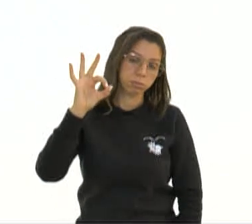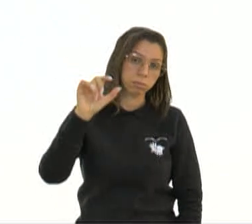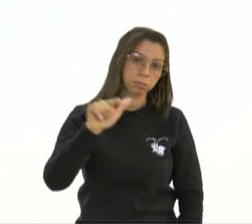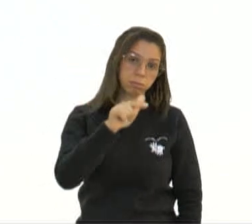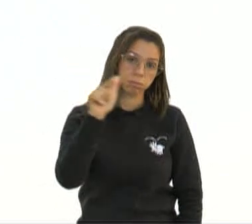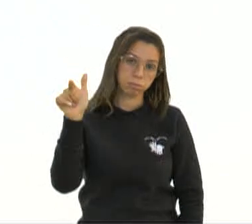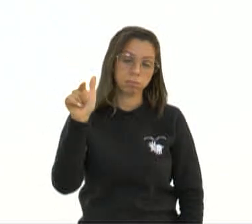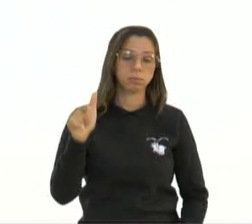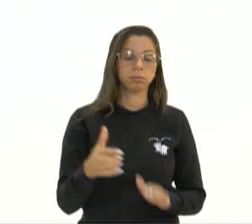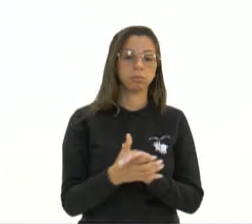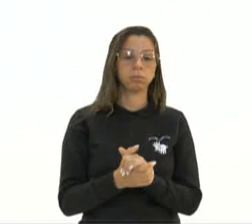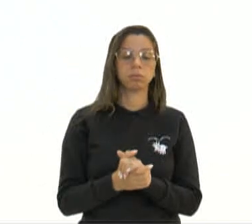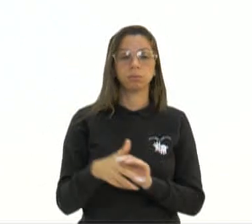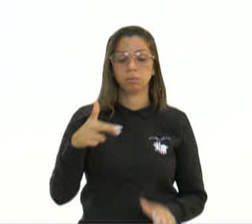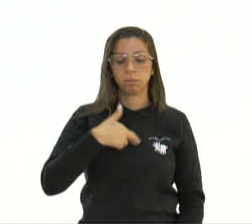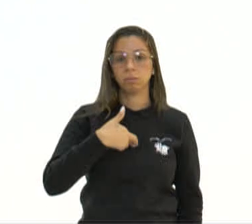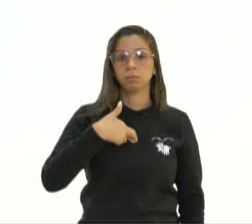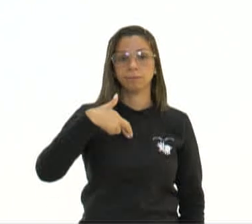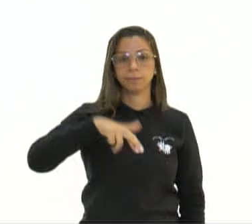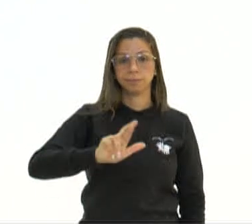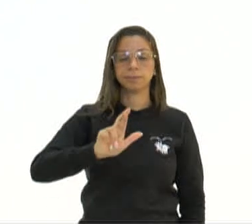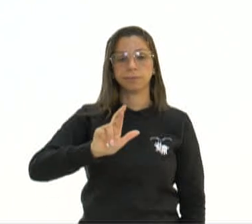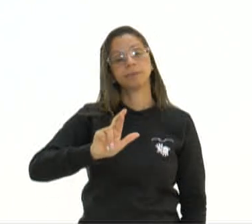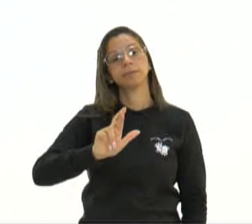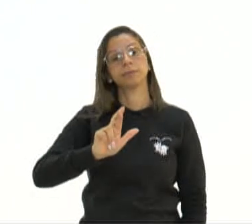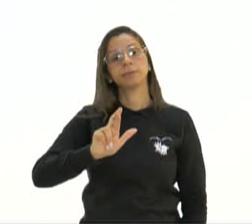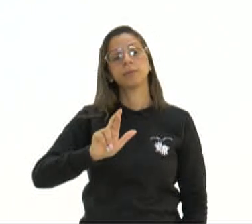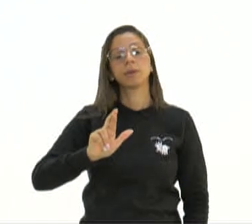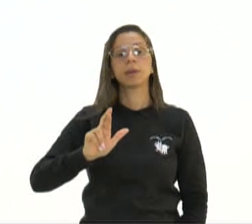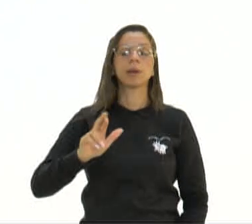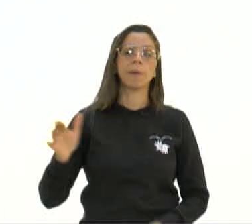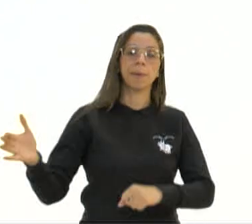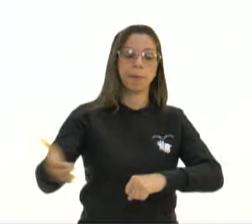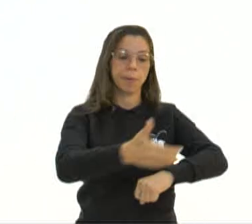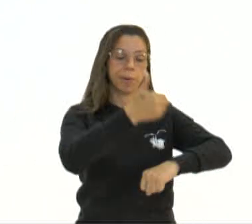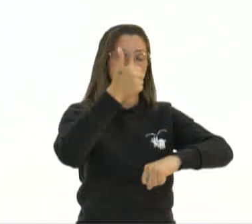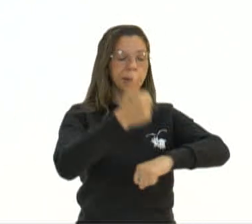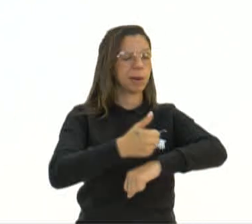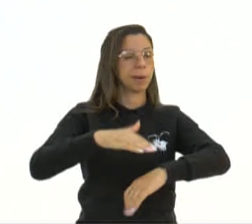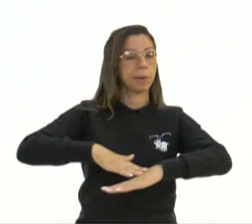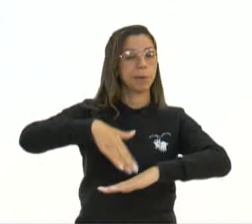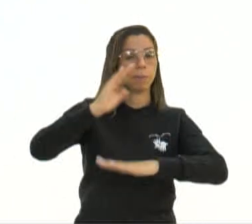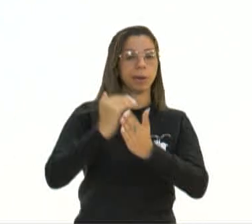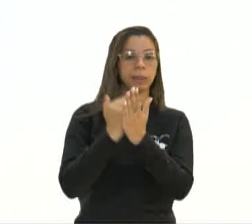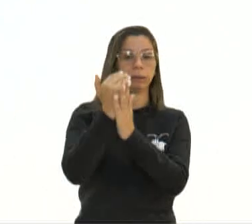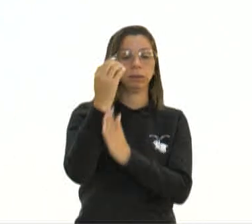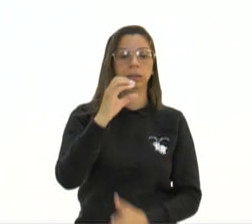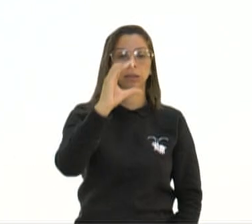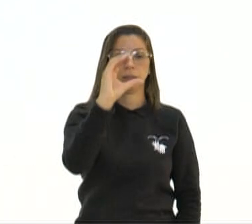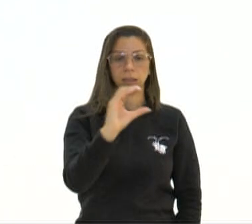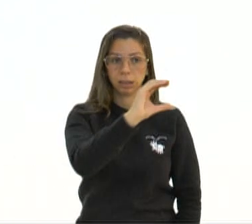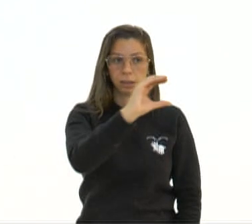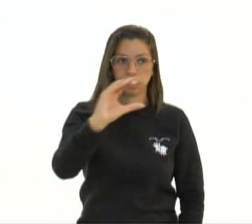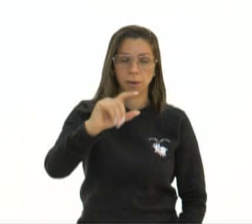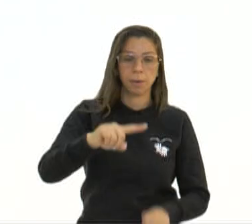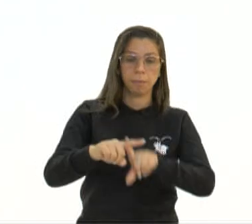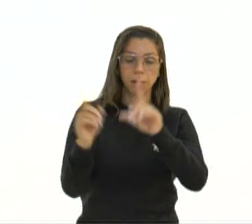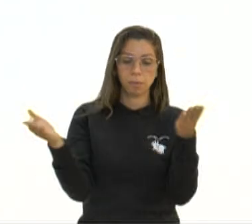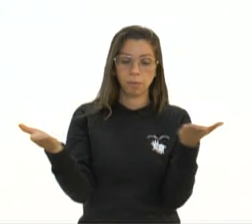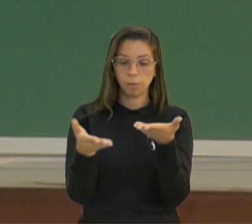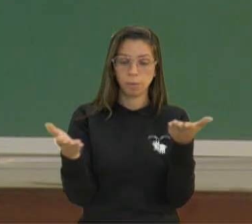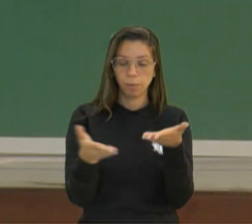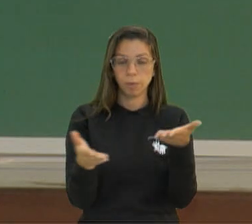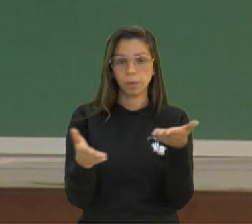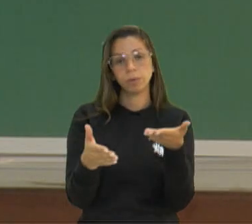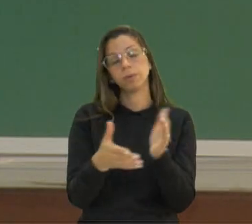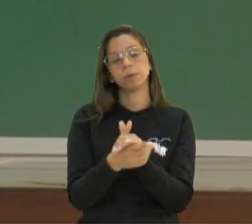desses idiomas. Religião, pela colonização, nós temos uma maioria católica, mas hoje nós temos, nos